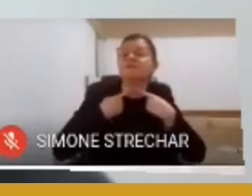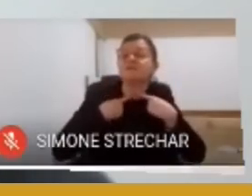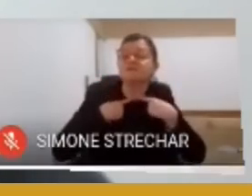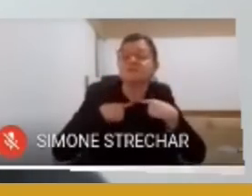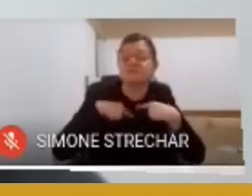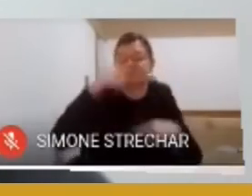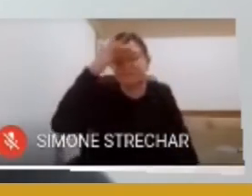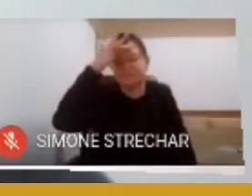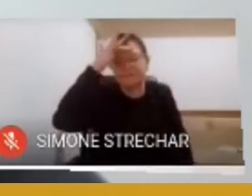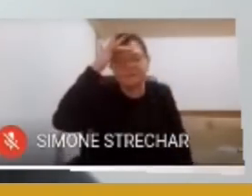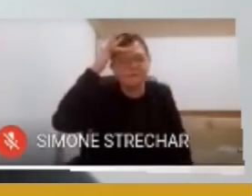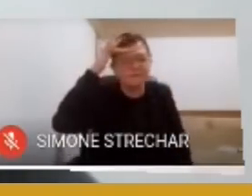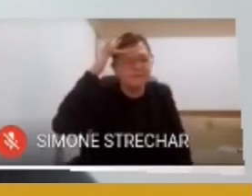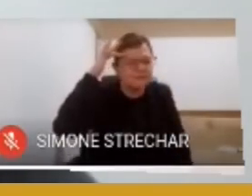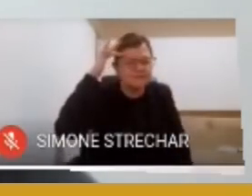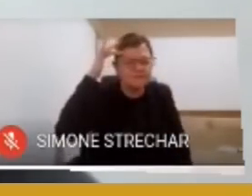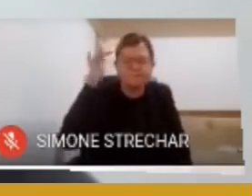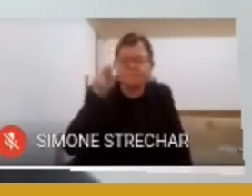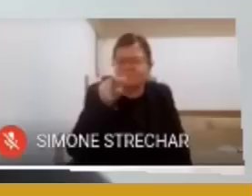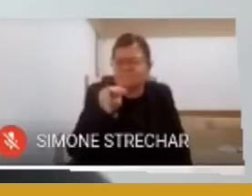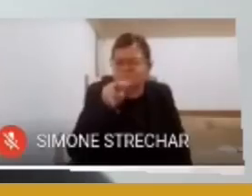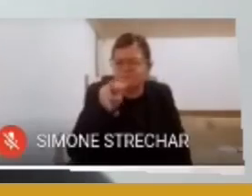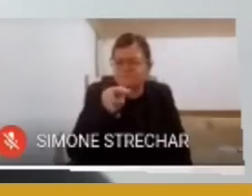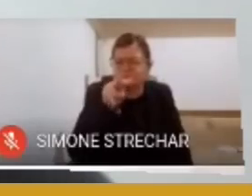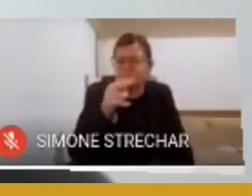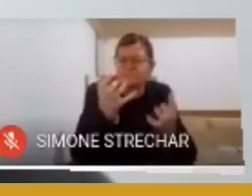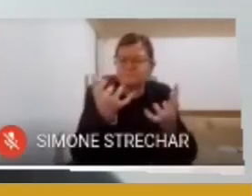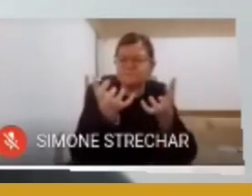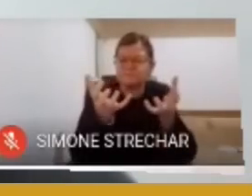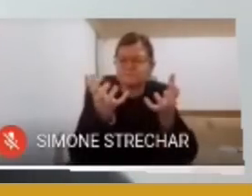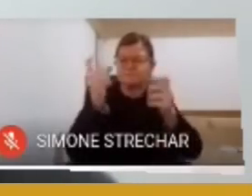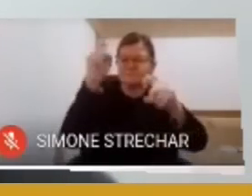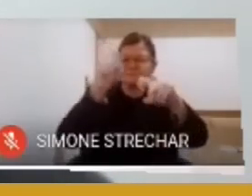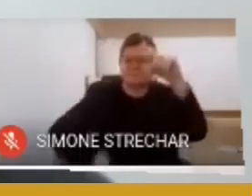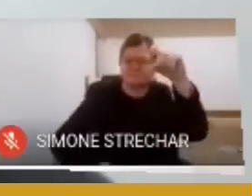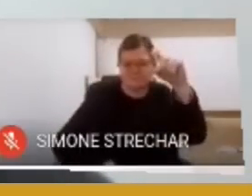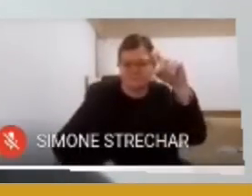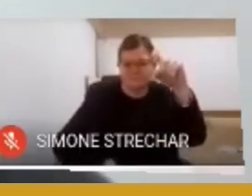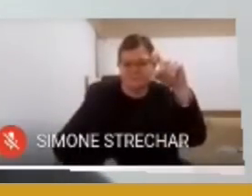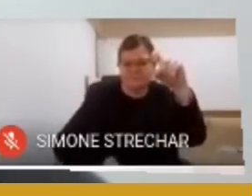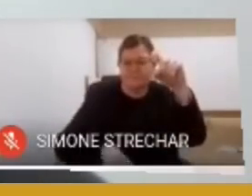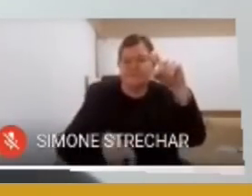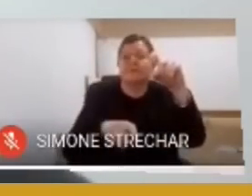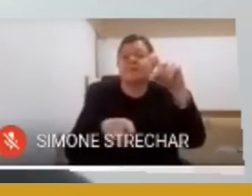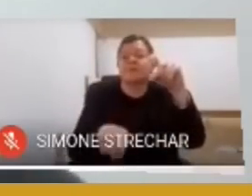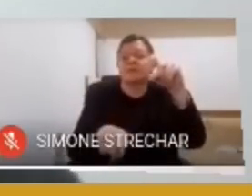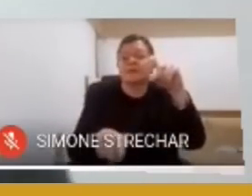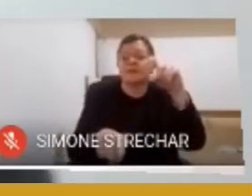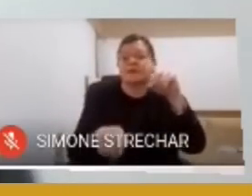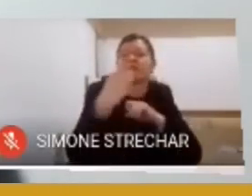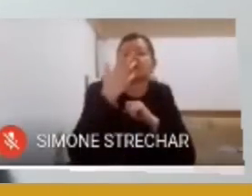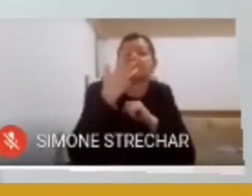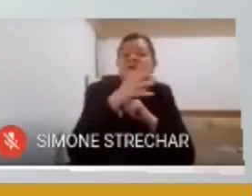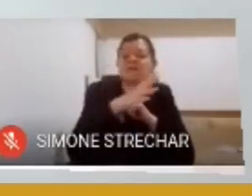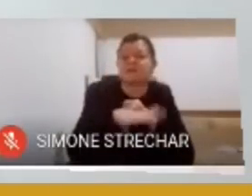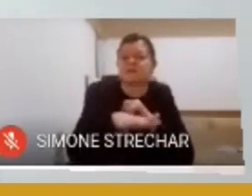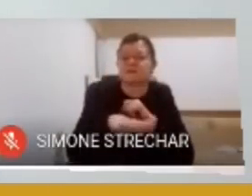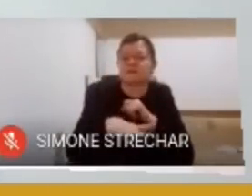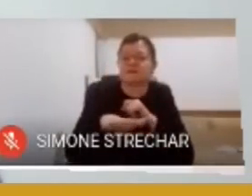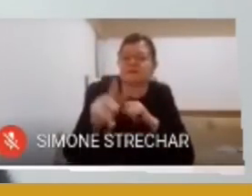contra pessoas pré-púberes. O que são pessoas pré-púberes? Pessoas antes